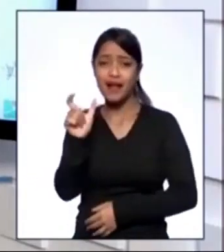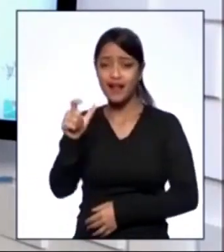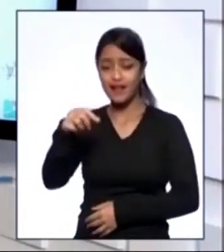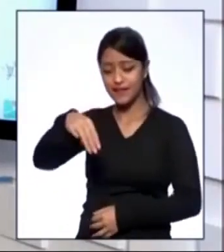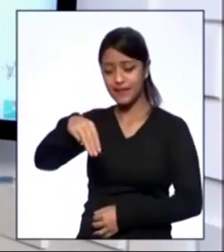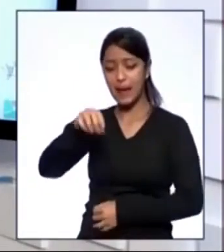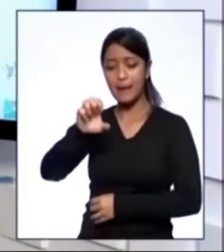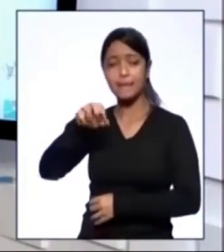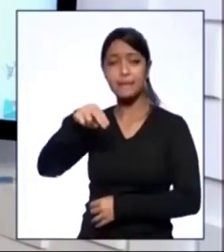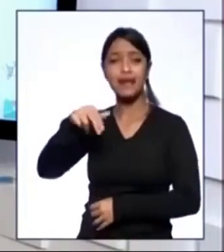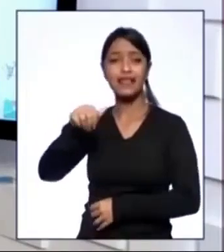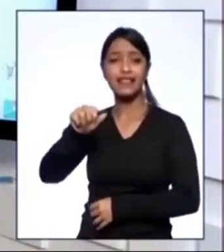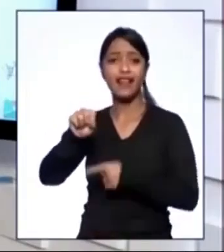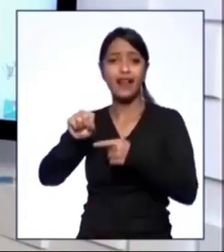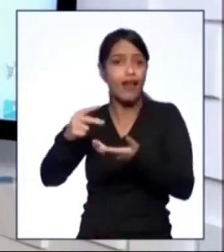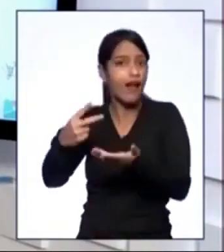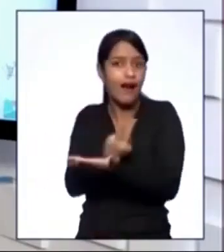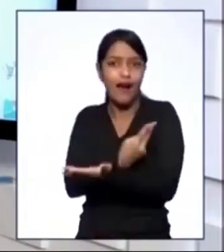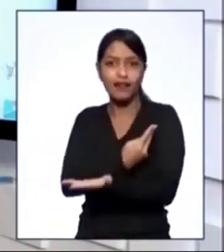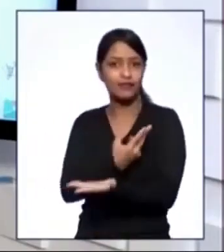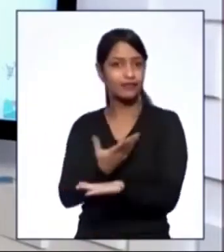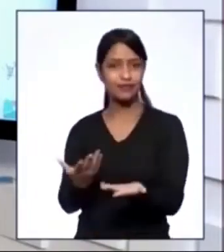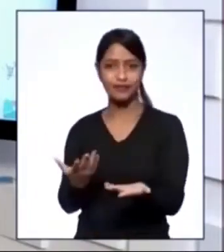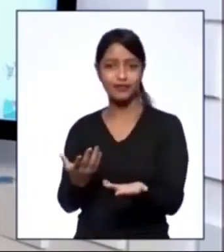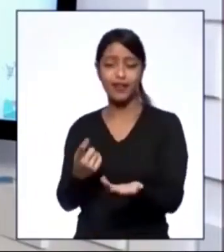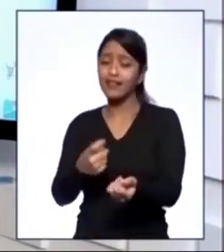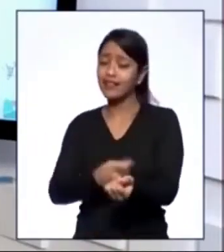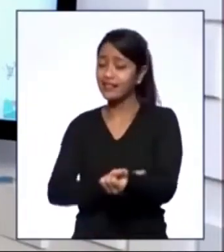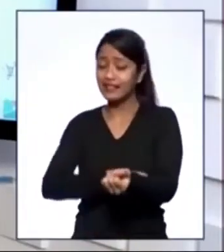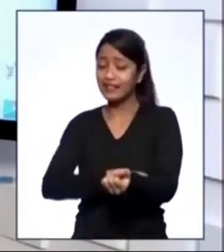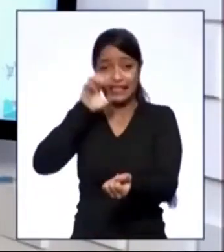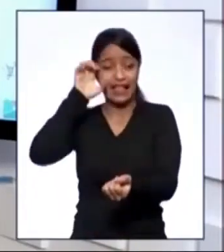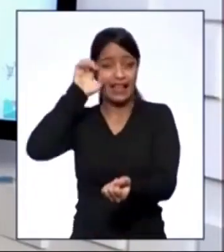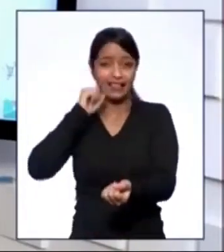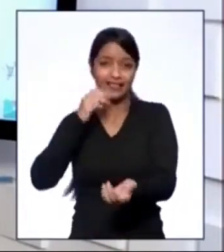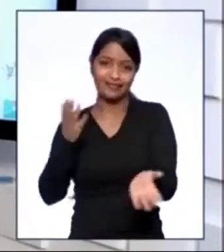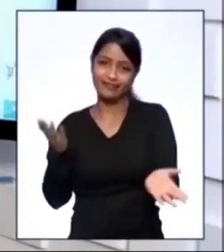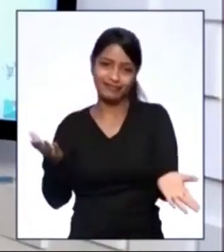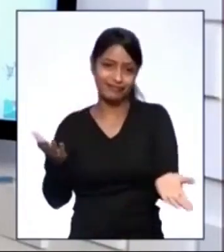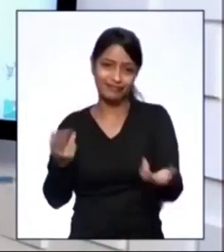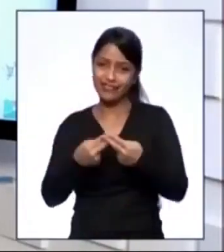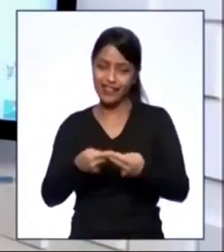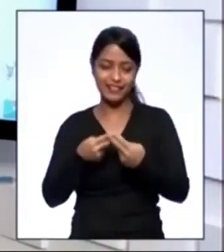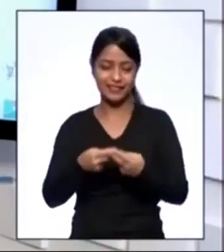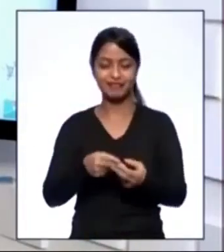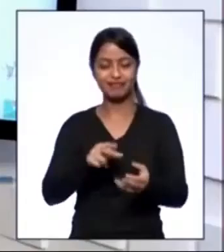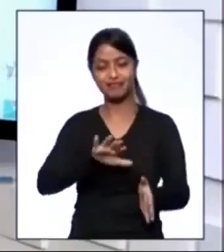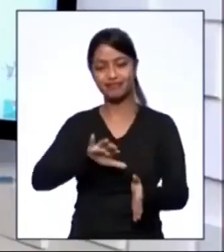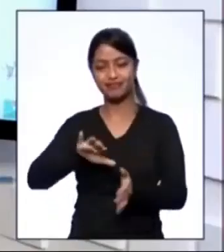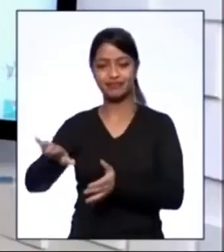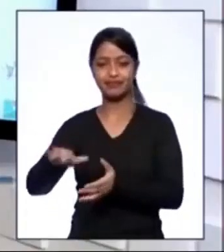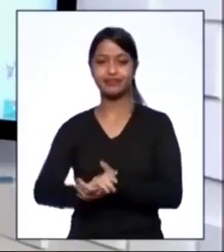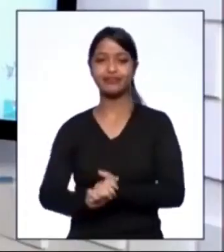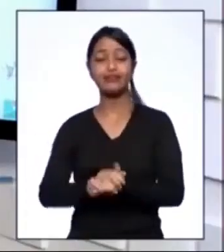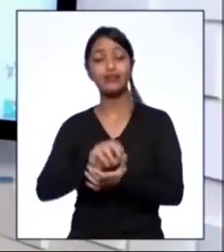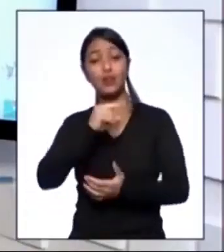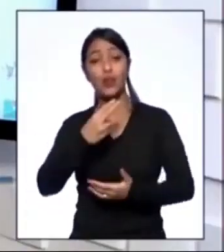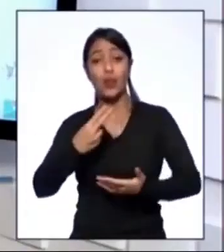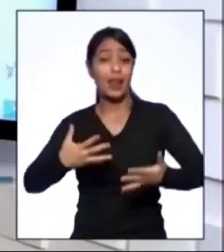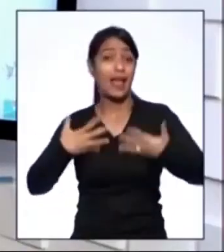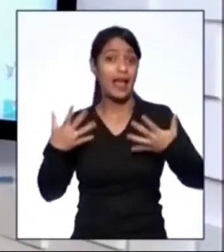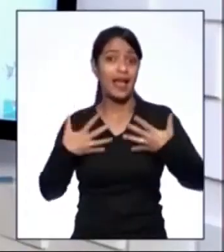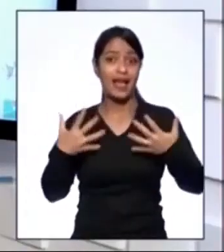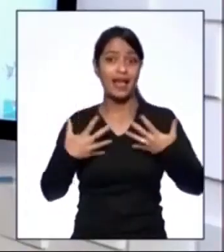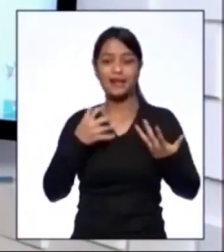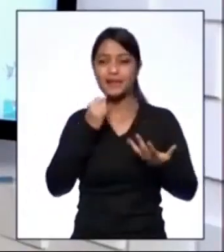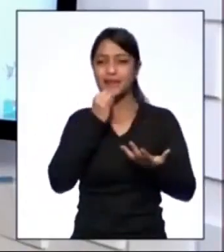existe. Mas por quê? É estresse, é nervoso. Acredite, não tem o que fazer, tá? Bom, alegria, né? Empolgação, passou lá,